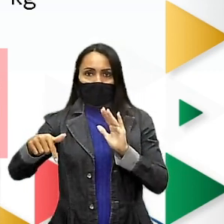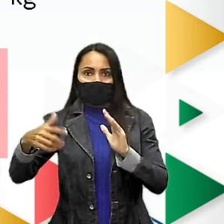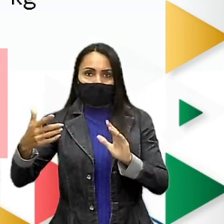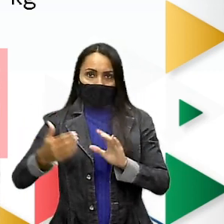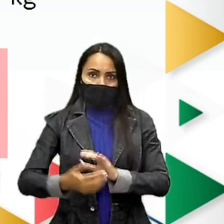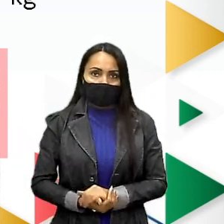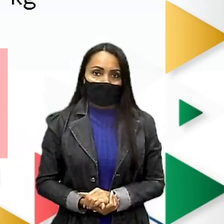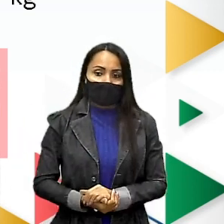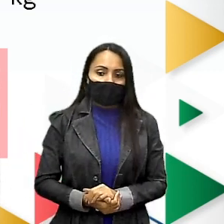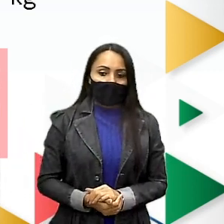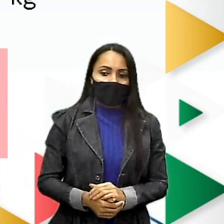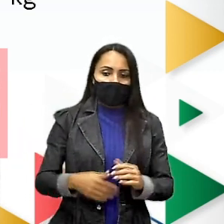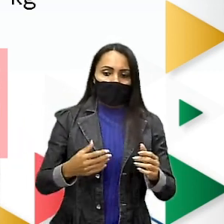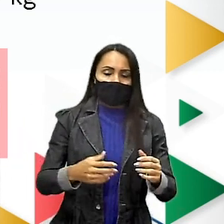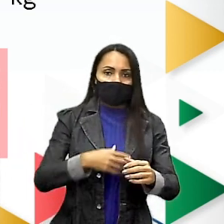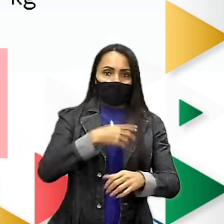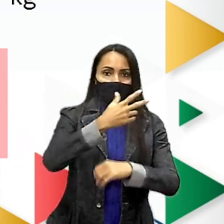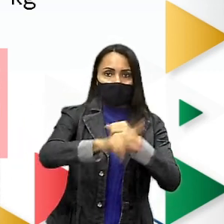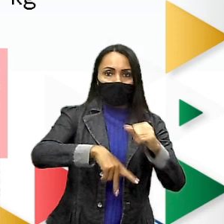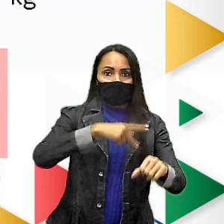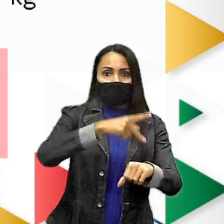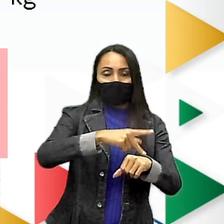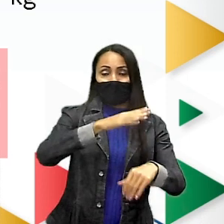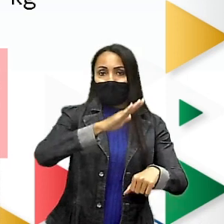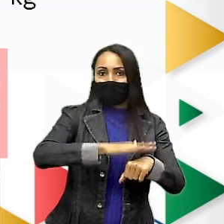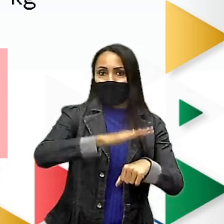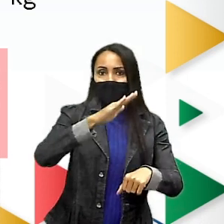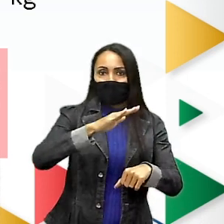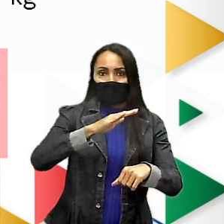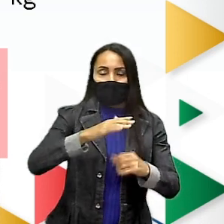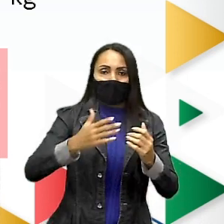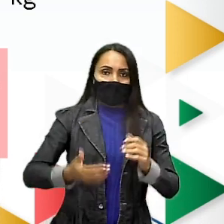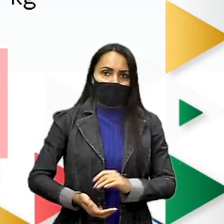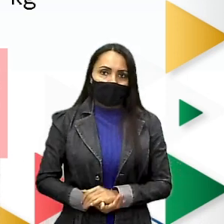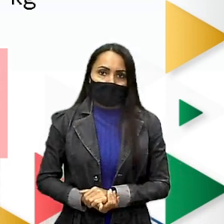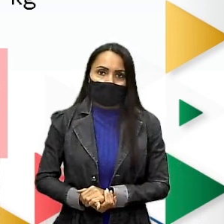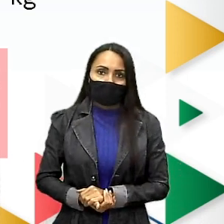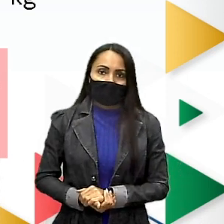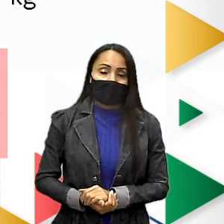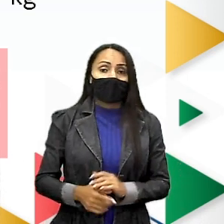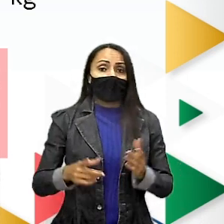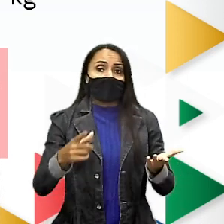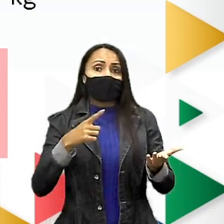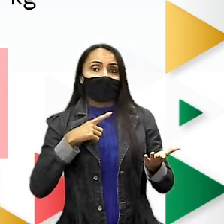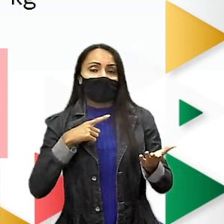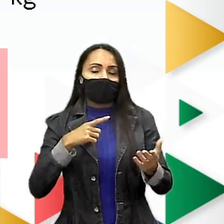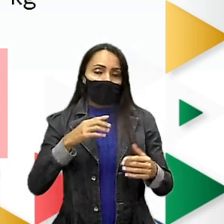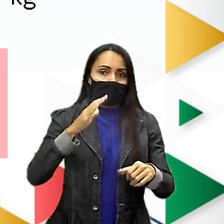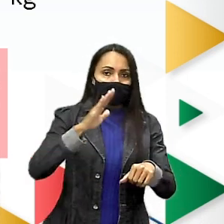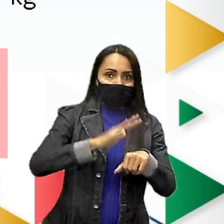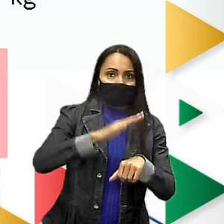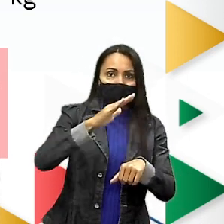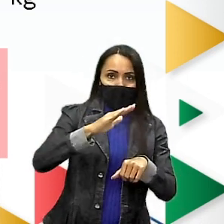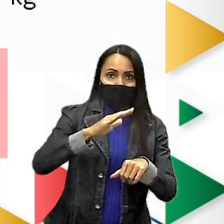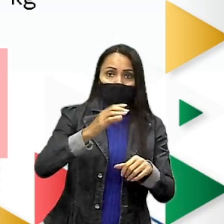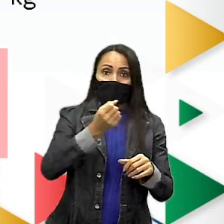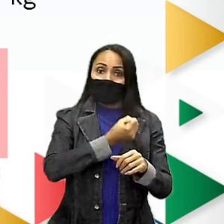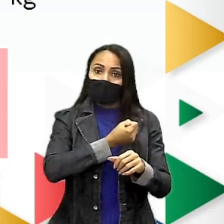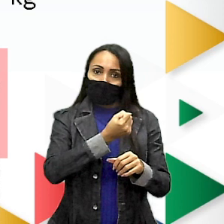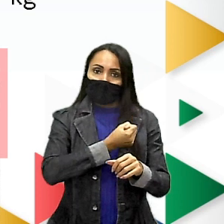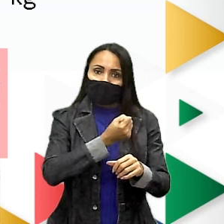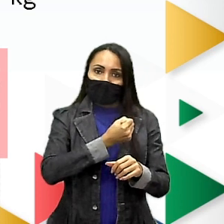próton ela é maior no sentido de ter menos casas decimais. Se eu tenho maior número